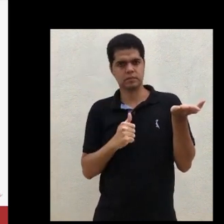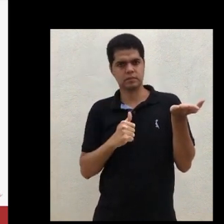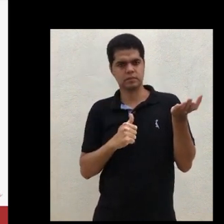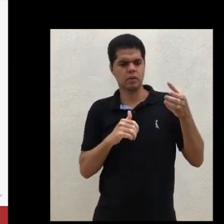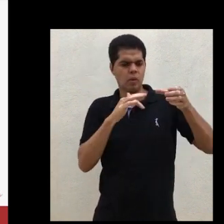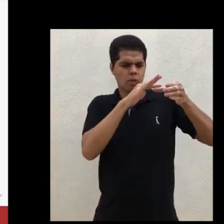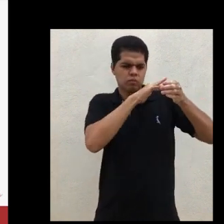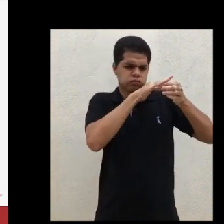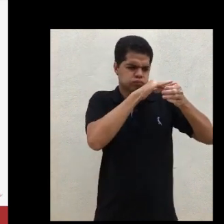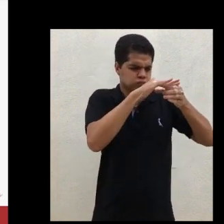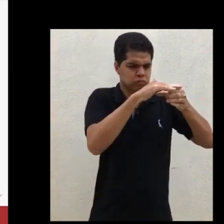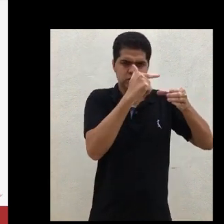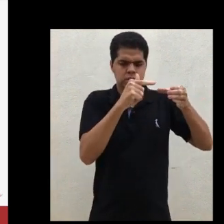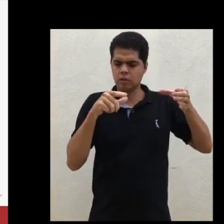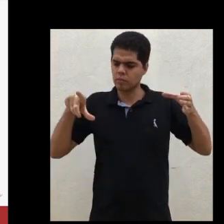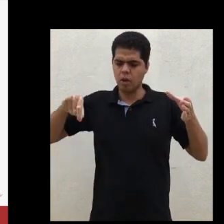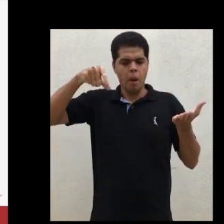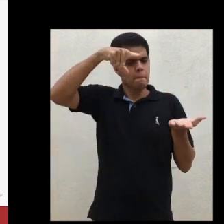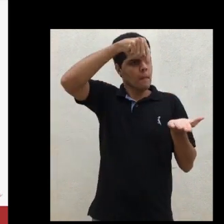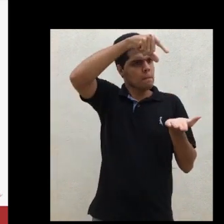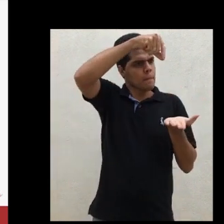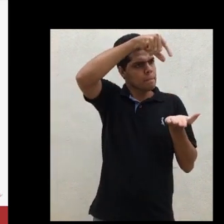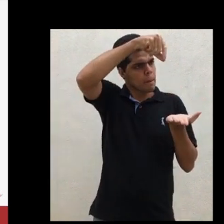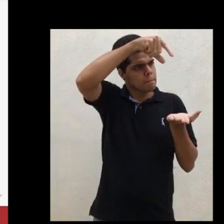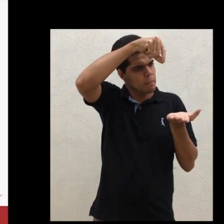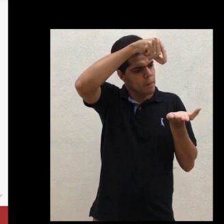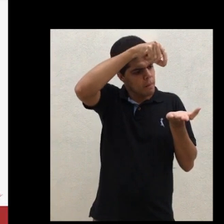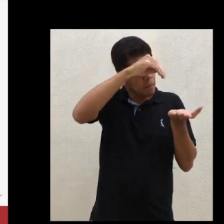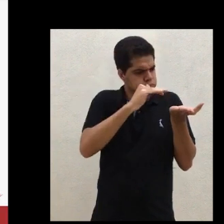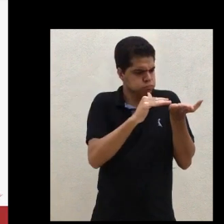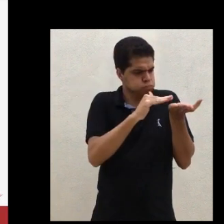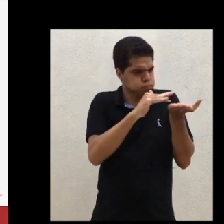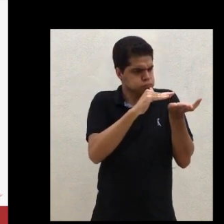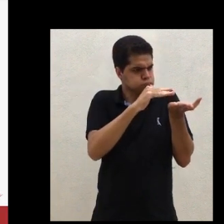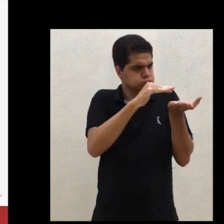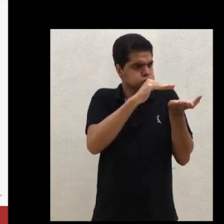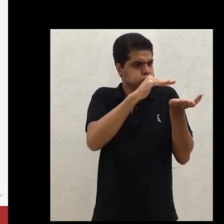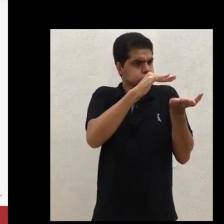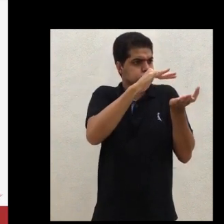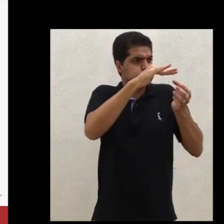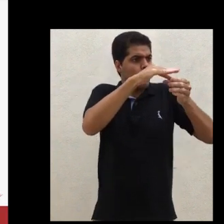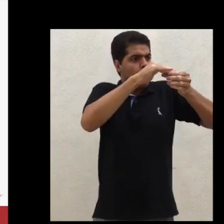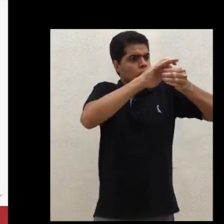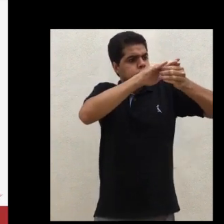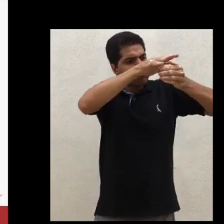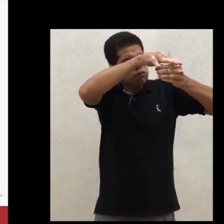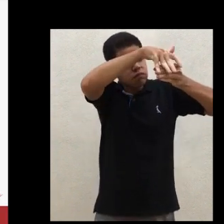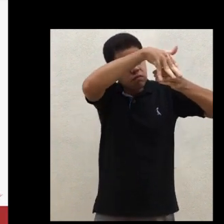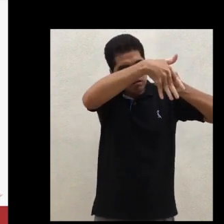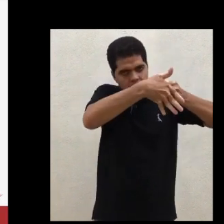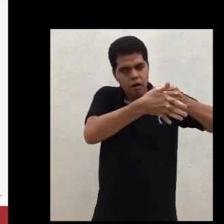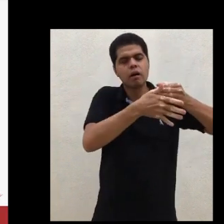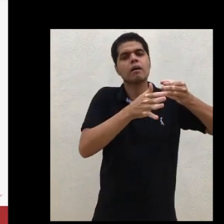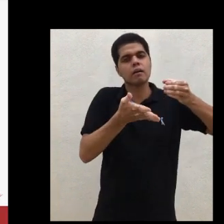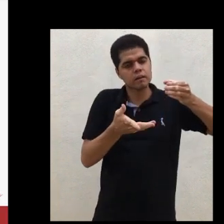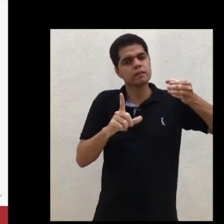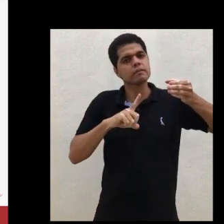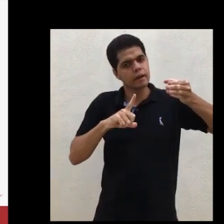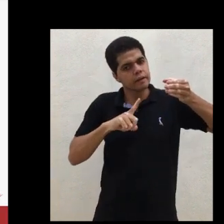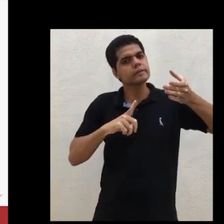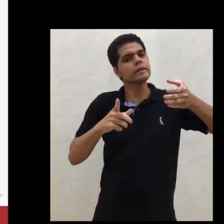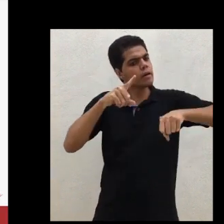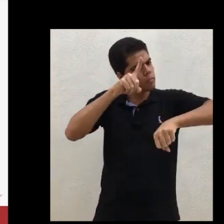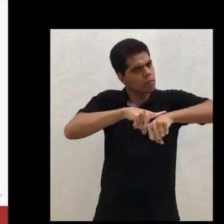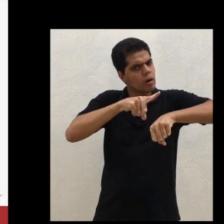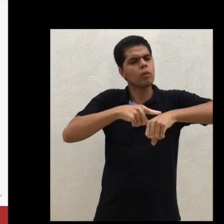Não. Né? Só que se você for pingando gota, vai chegar um momento em que o copo vai transbordar. Então,